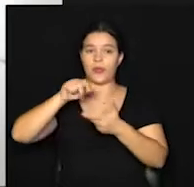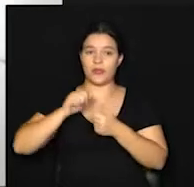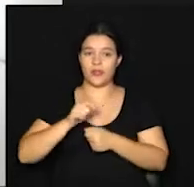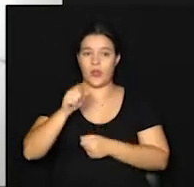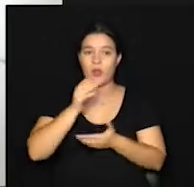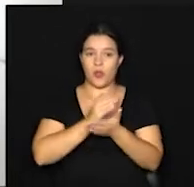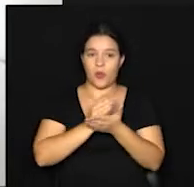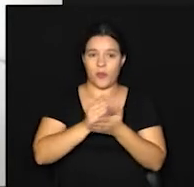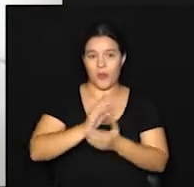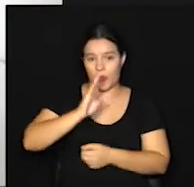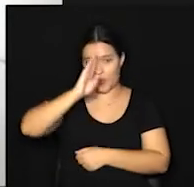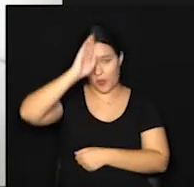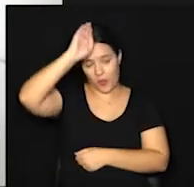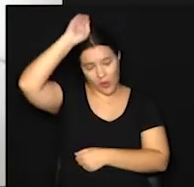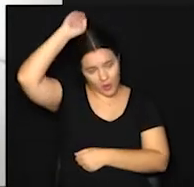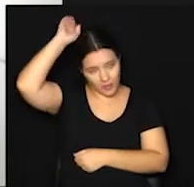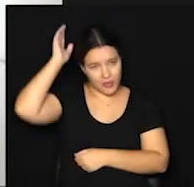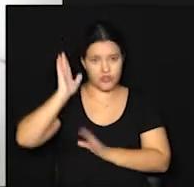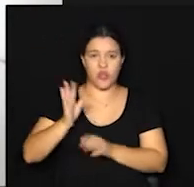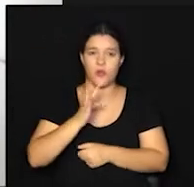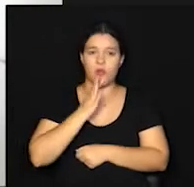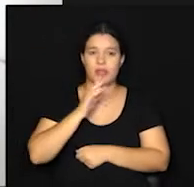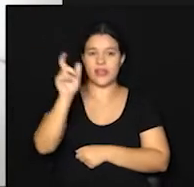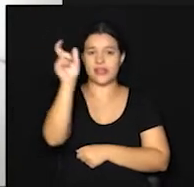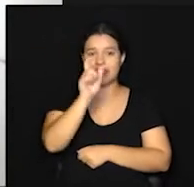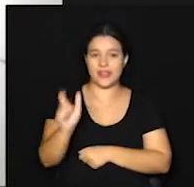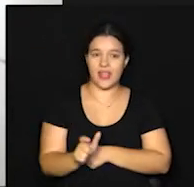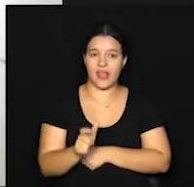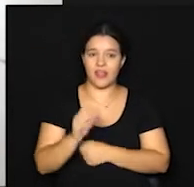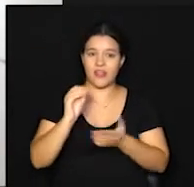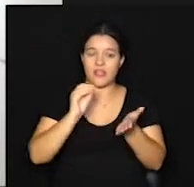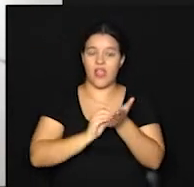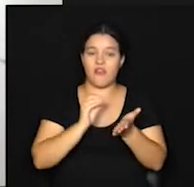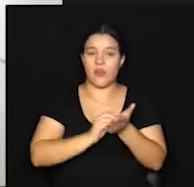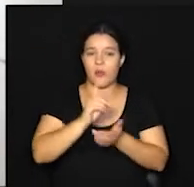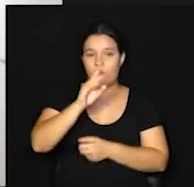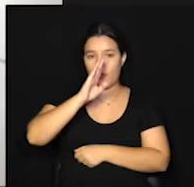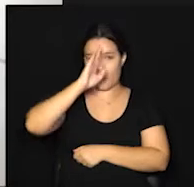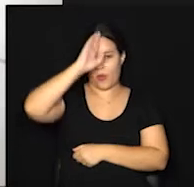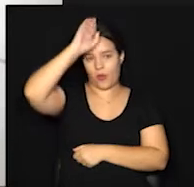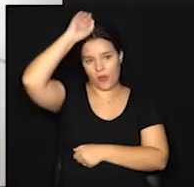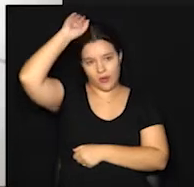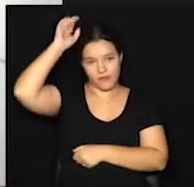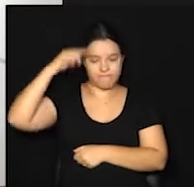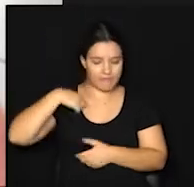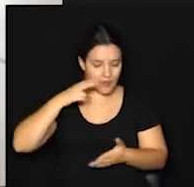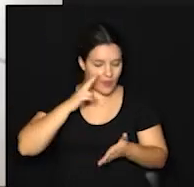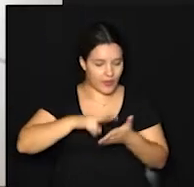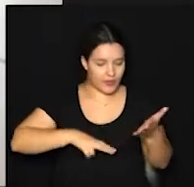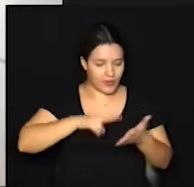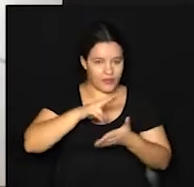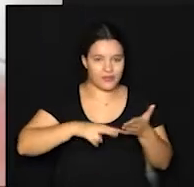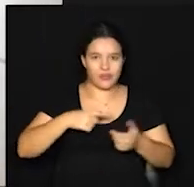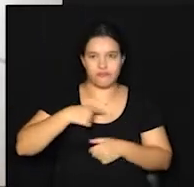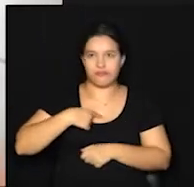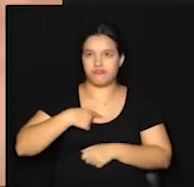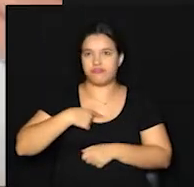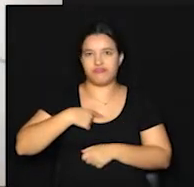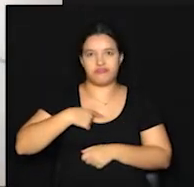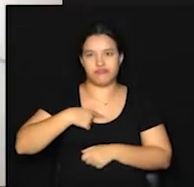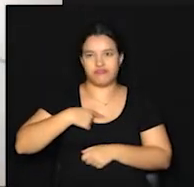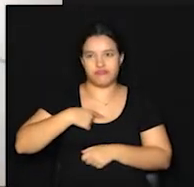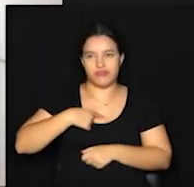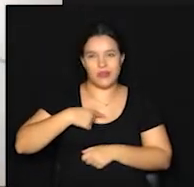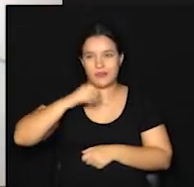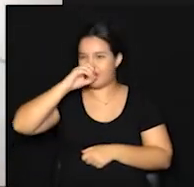Eu já havia estado na Itália, já conhecia a Itália, mas eu não conhecia Roma. E naquele dia, no impulso, igual eu tô falando, eu não tinha dinheiro, estava morando